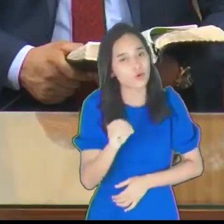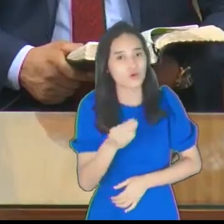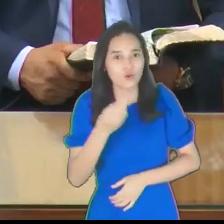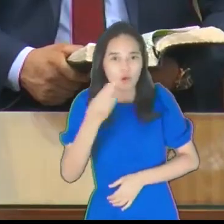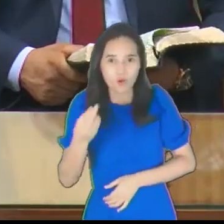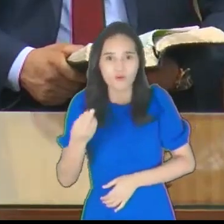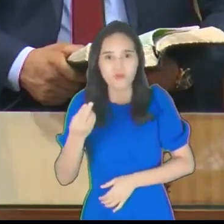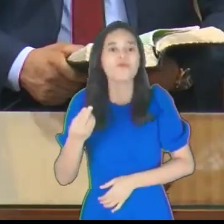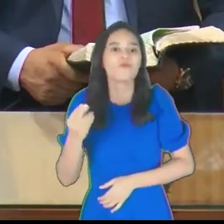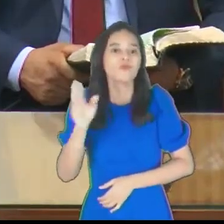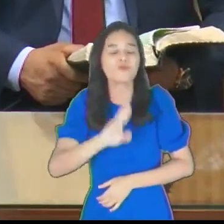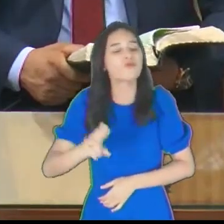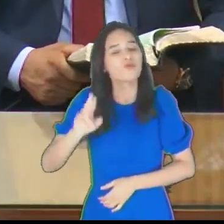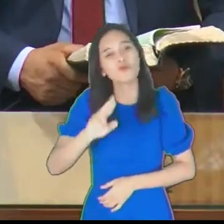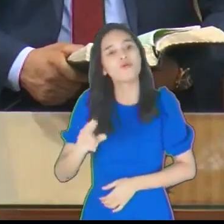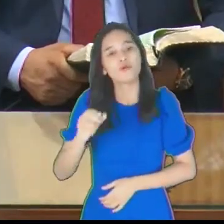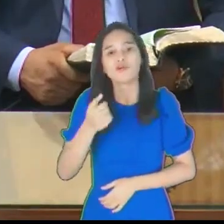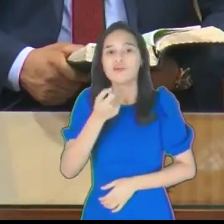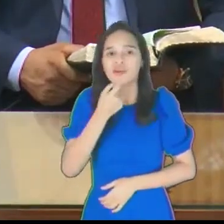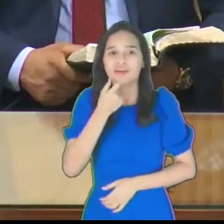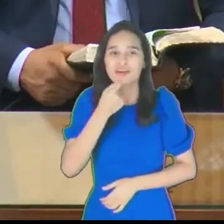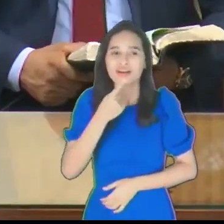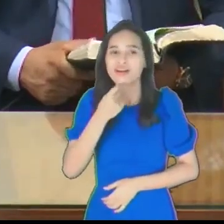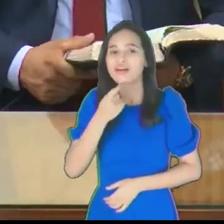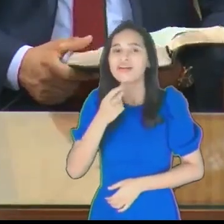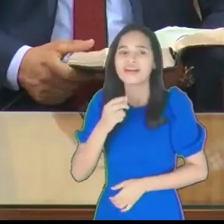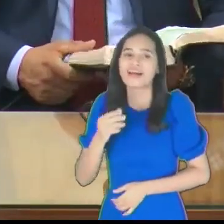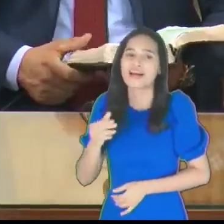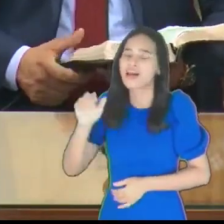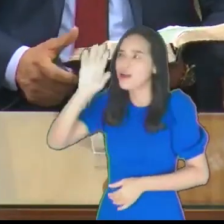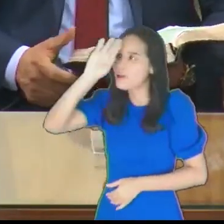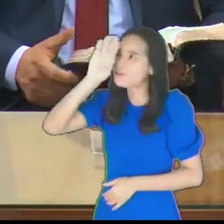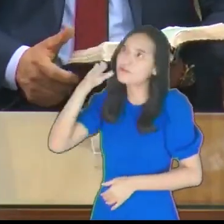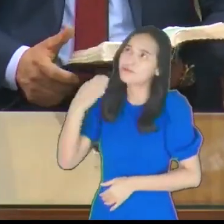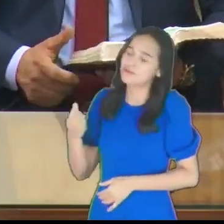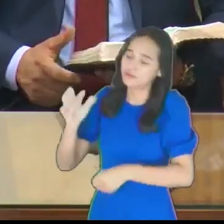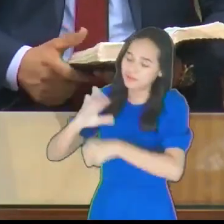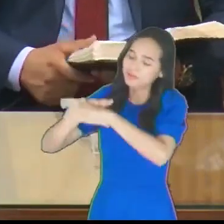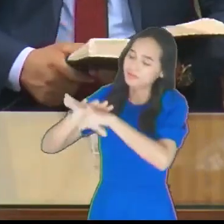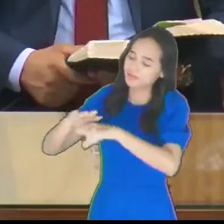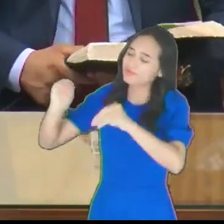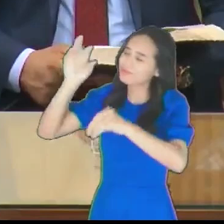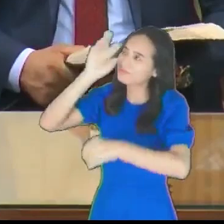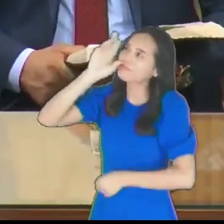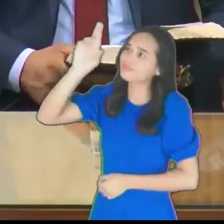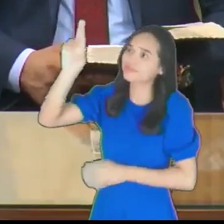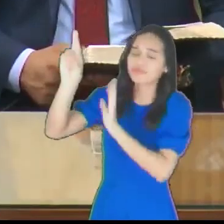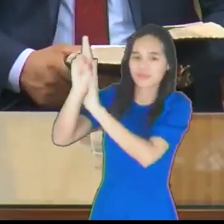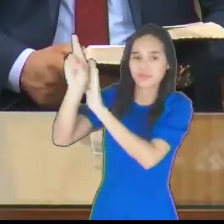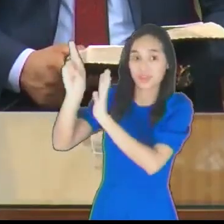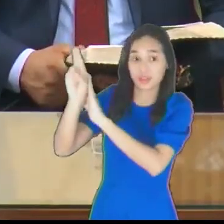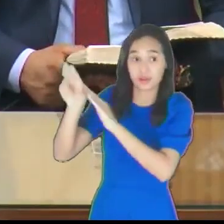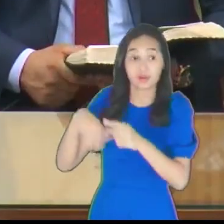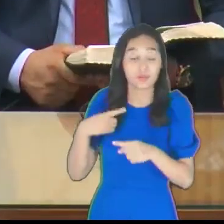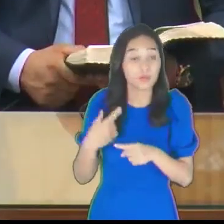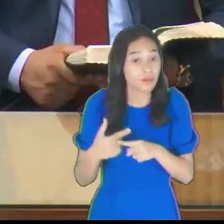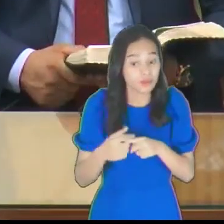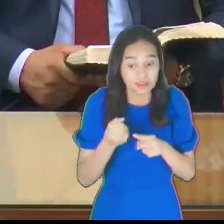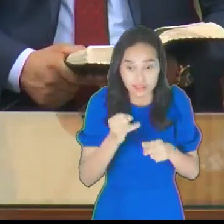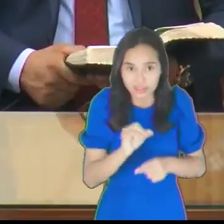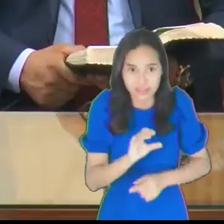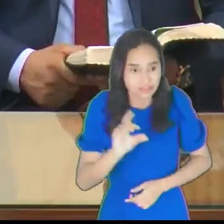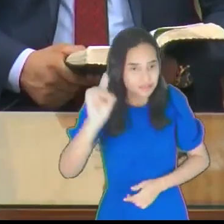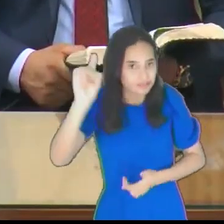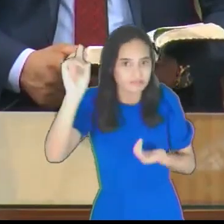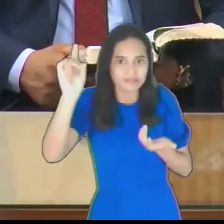figo, atribua a sua cura ao Senhor. Porque se Deus não colocar a mão, se Deus